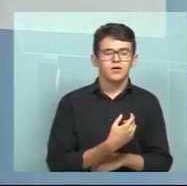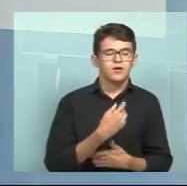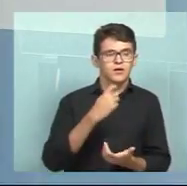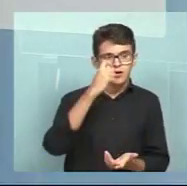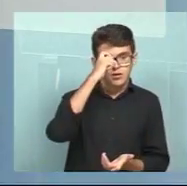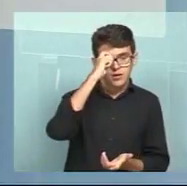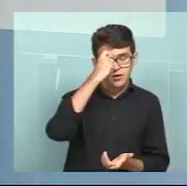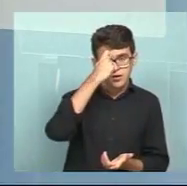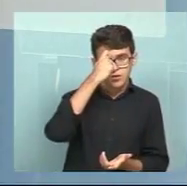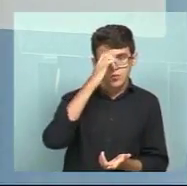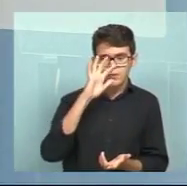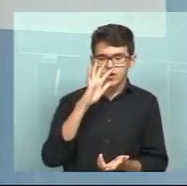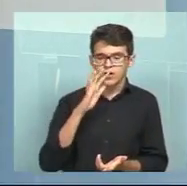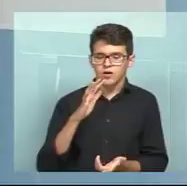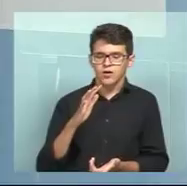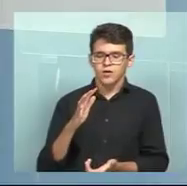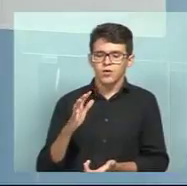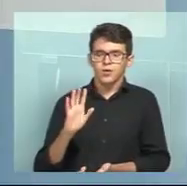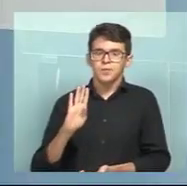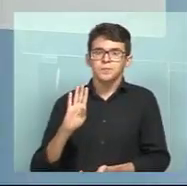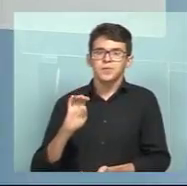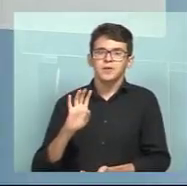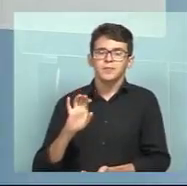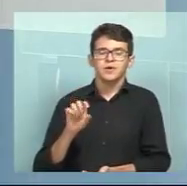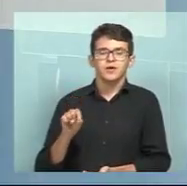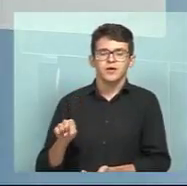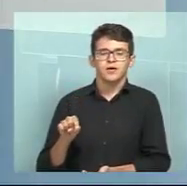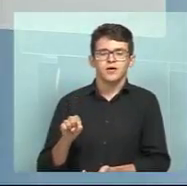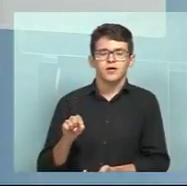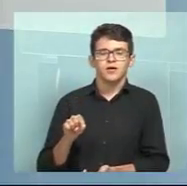Sistina, aqueles anjos retratados